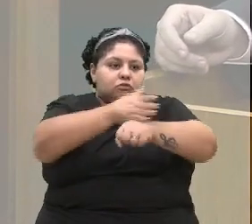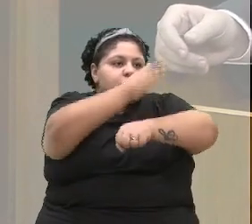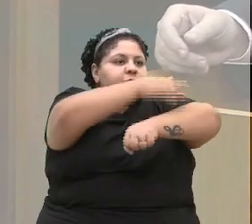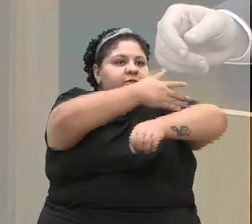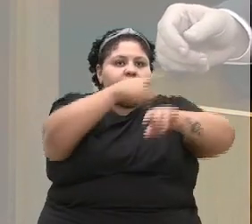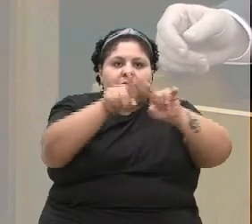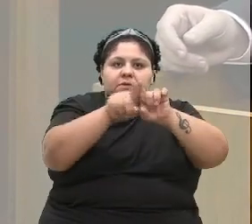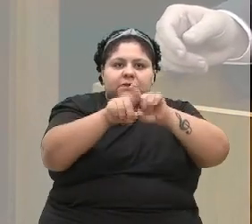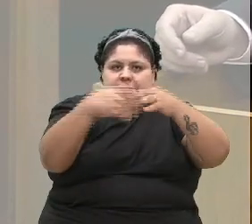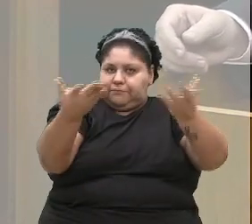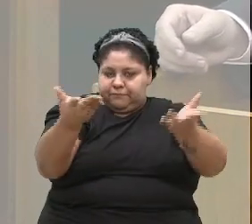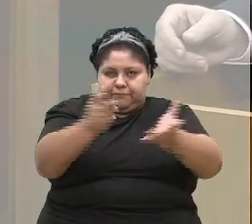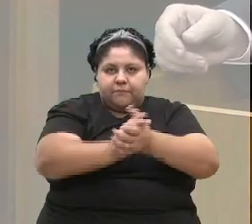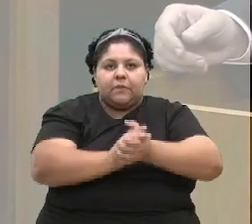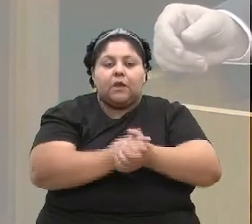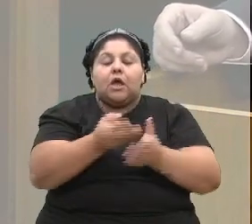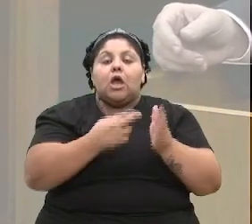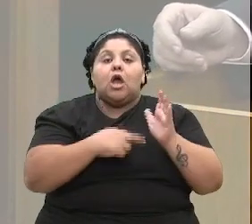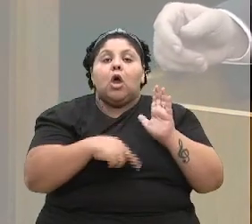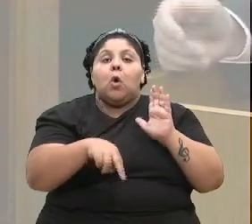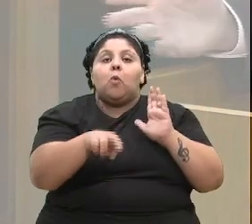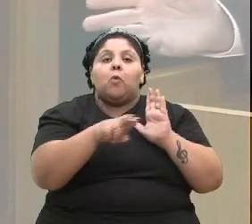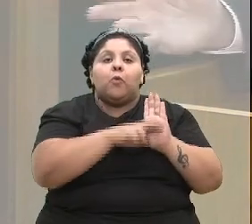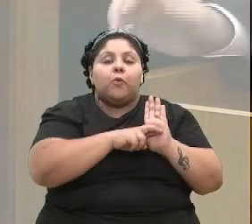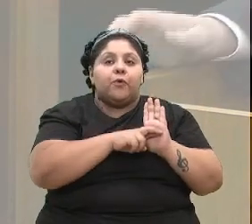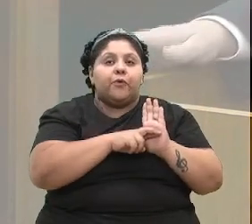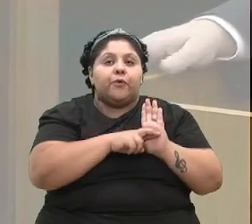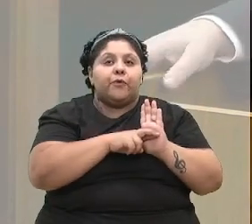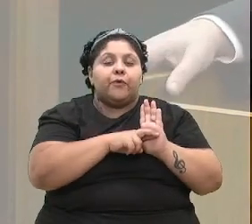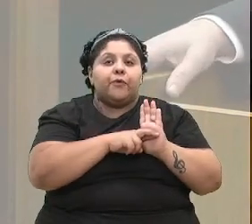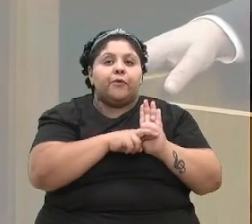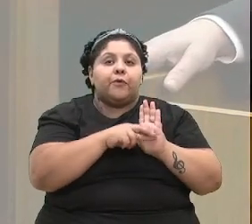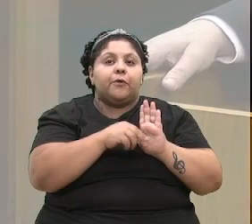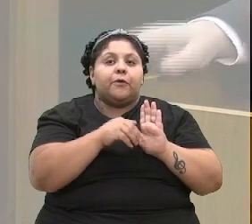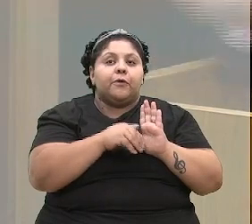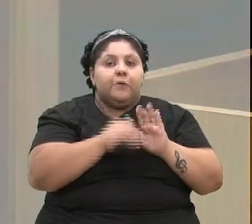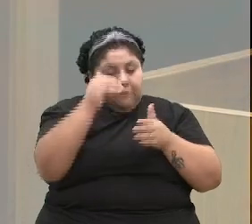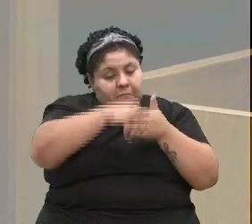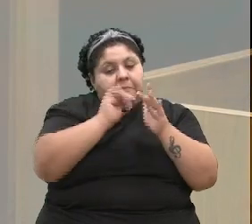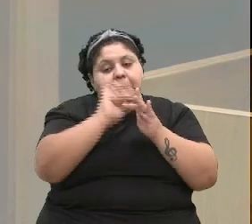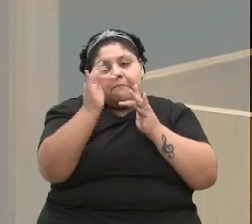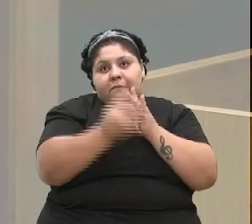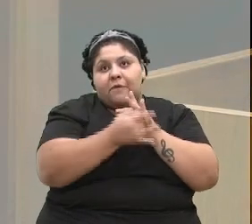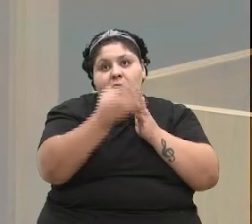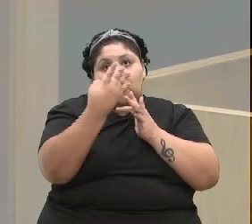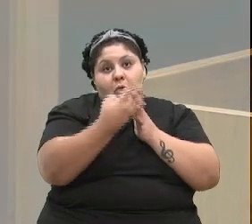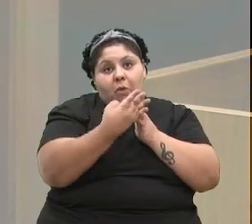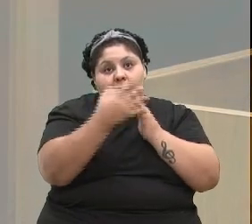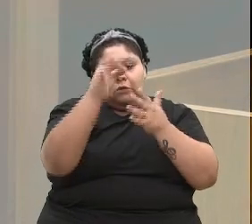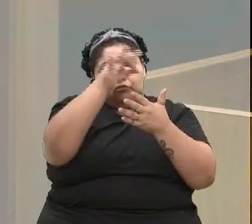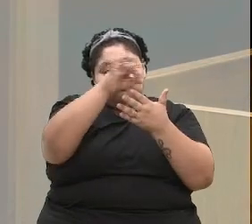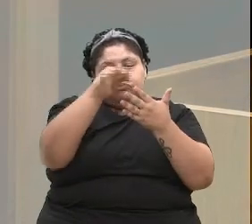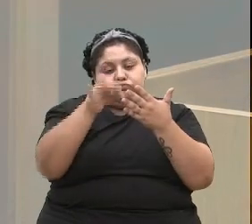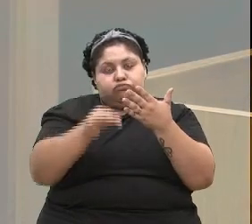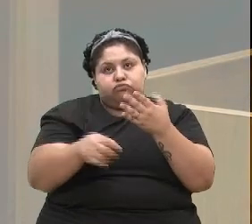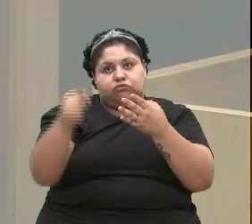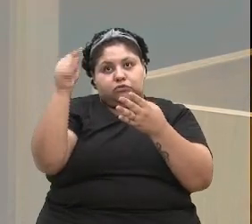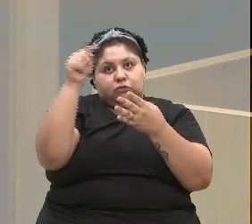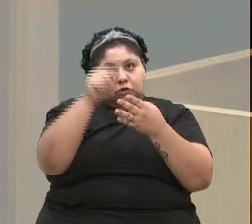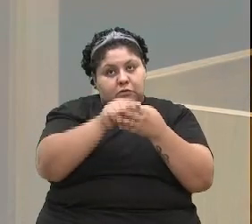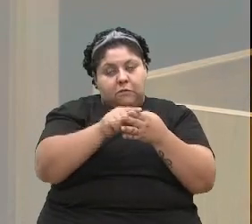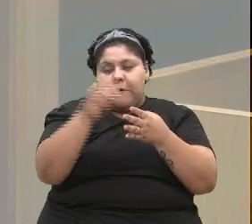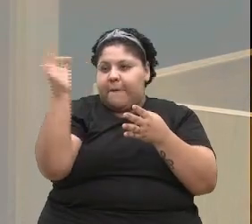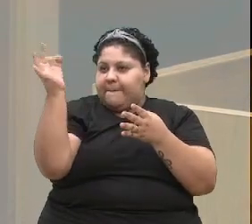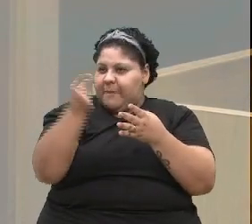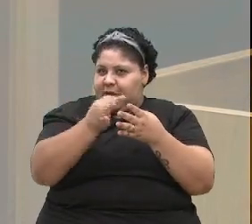por diante. O resultado foi, está nas minhas redes sociais, eram 4 opções. A festa da uva foi